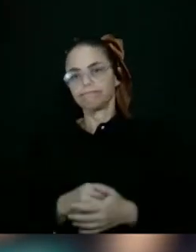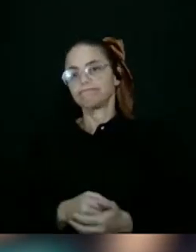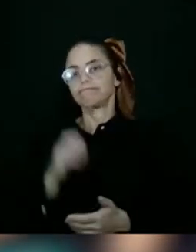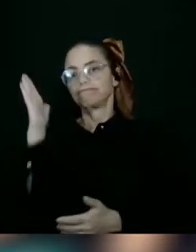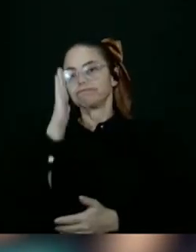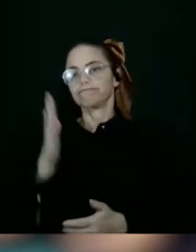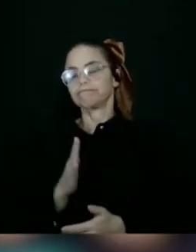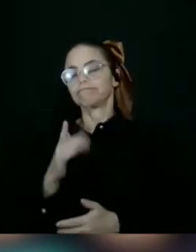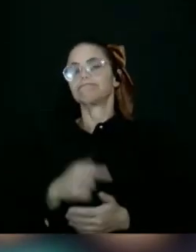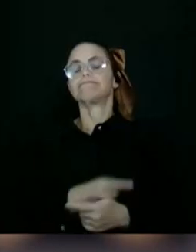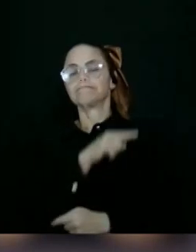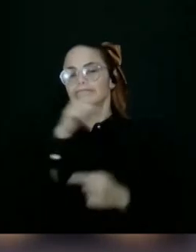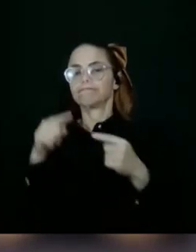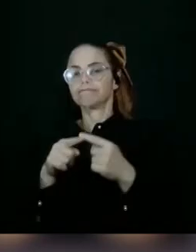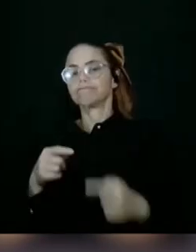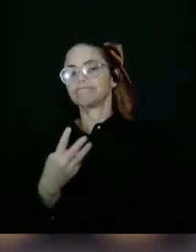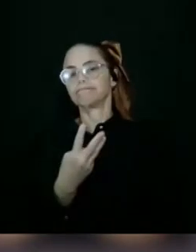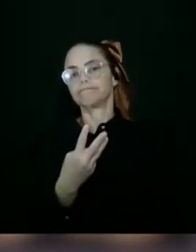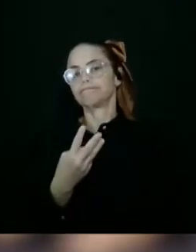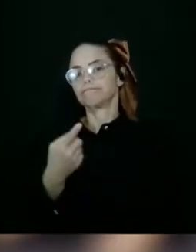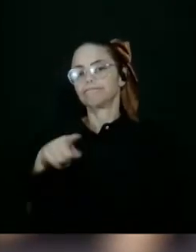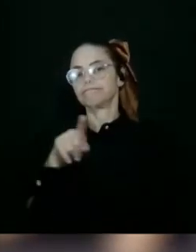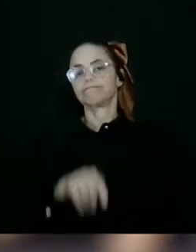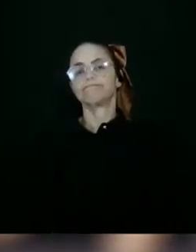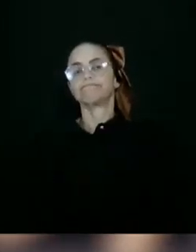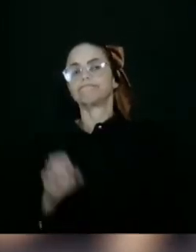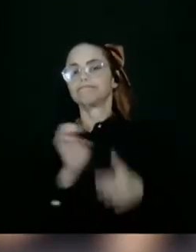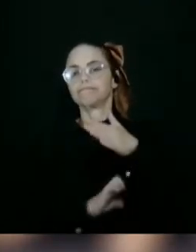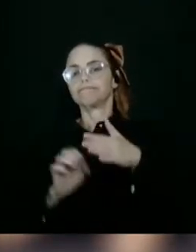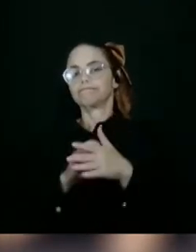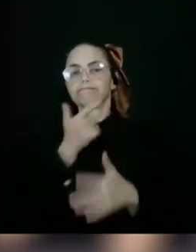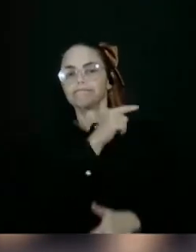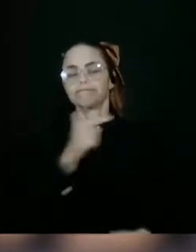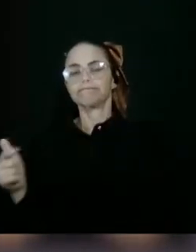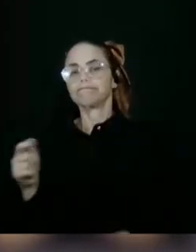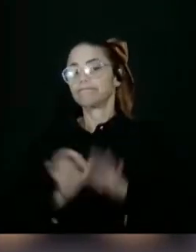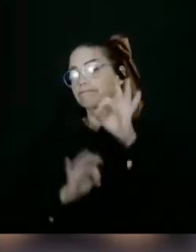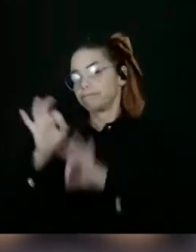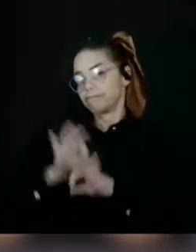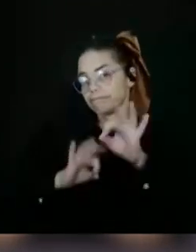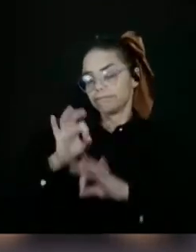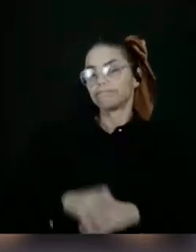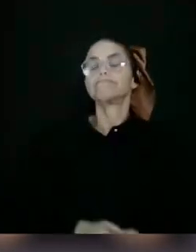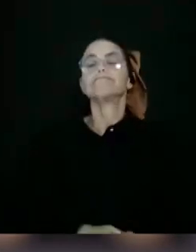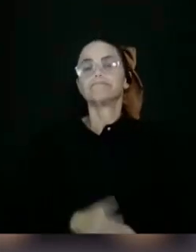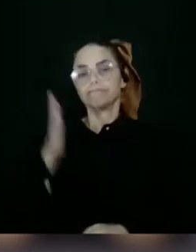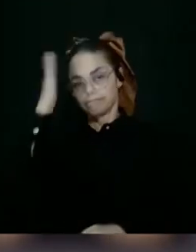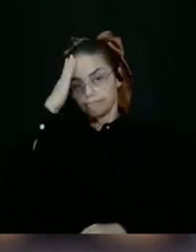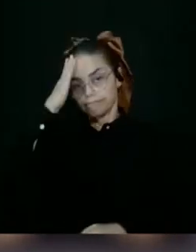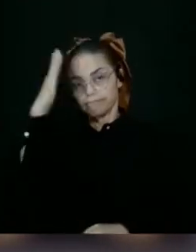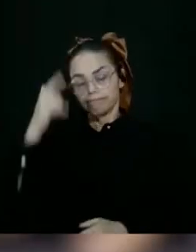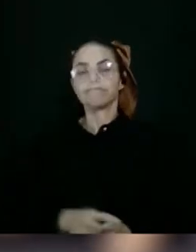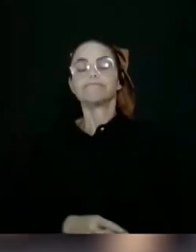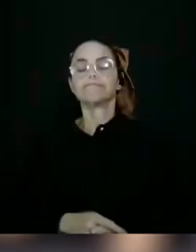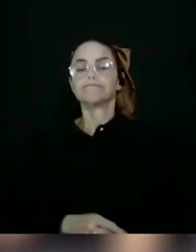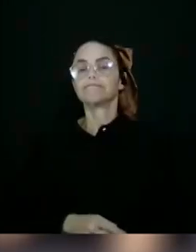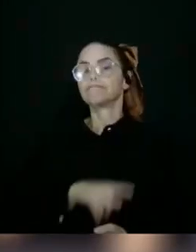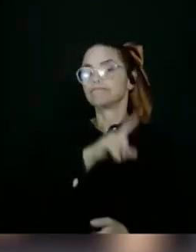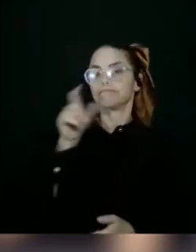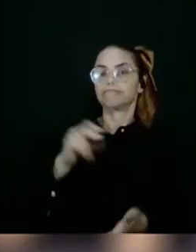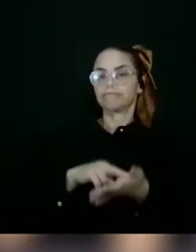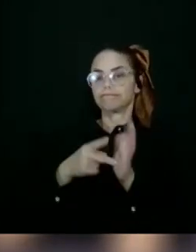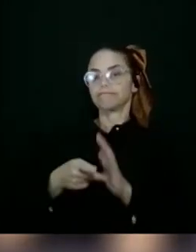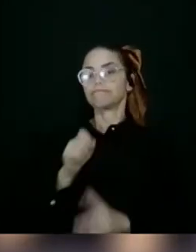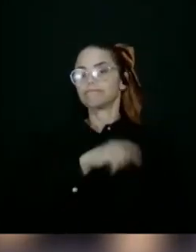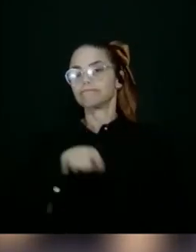batendo aí 3 mil. Se as empresas não estiverem preparadas e entendendo um pouco do que o que é ser